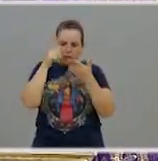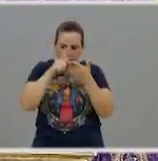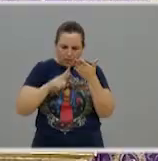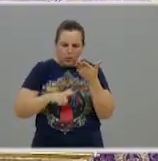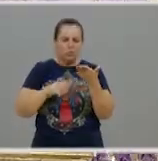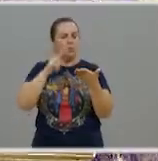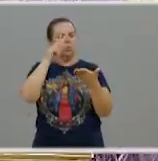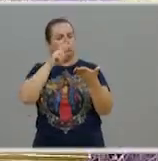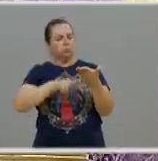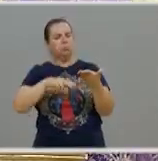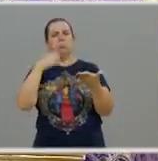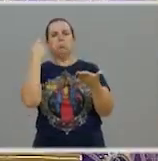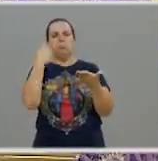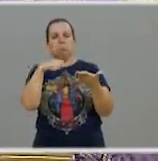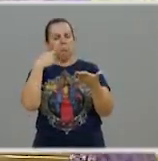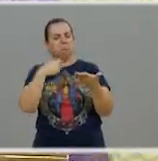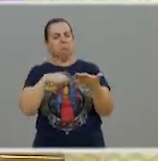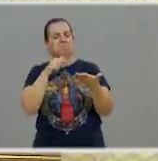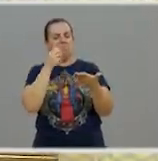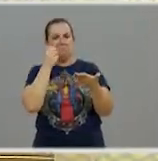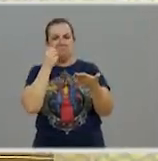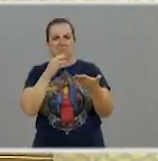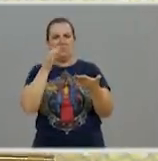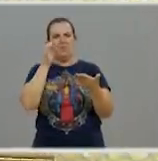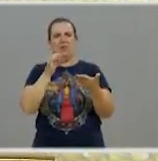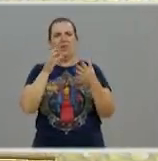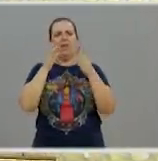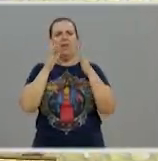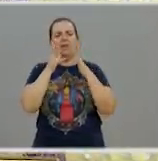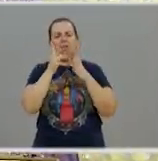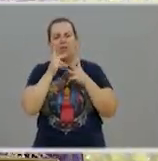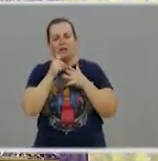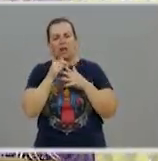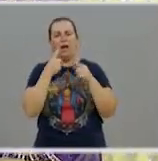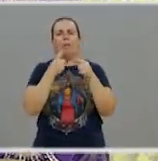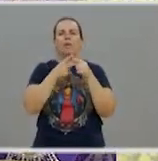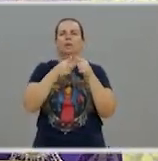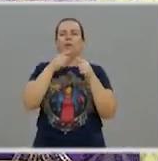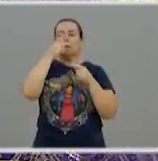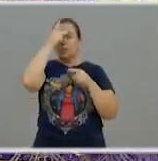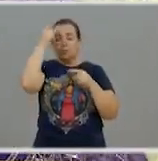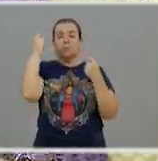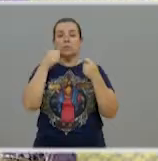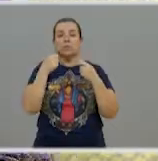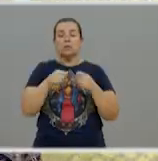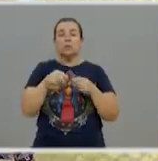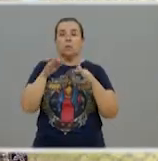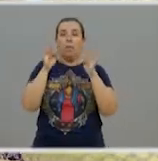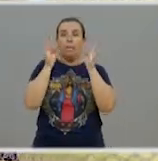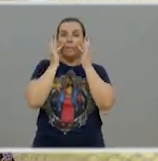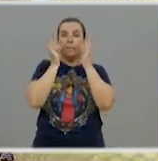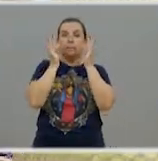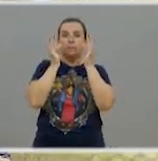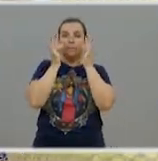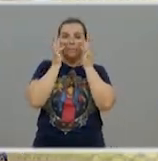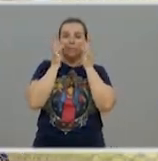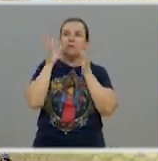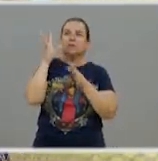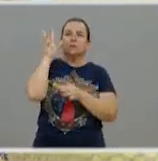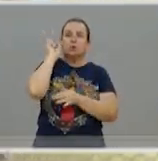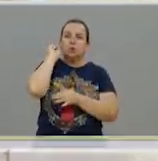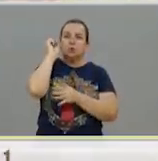o salmo é bem cantado para as pessoas escutar. Então, merece atenção, escutar Deus na